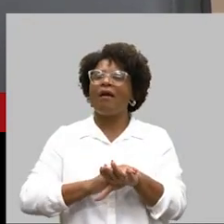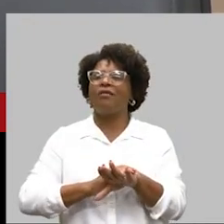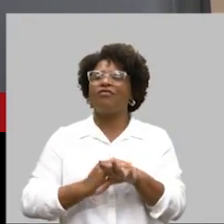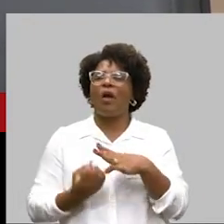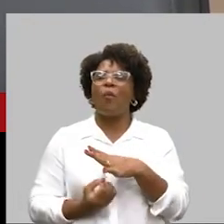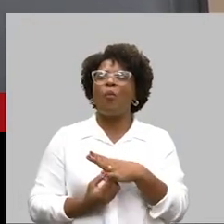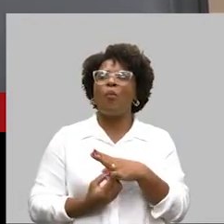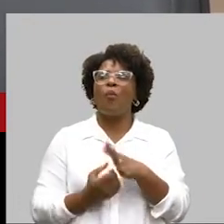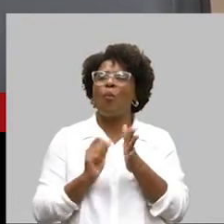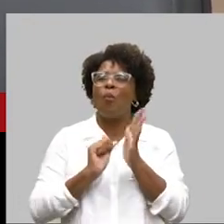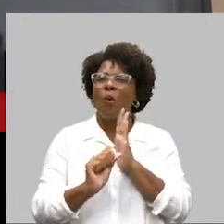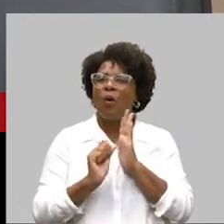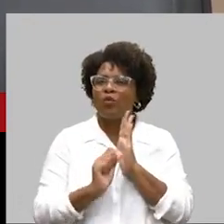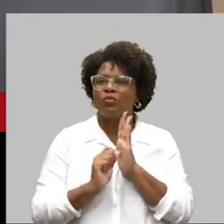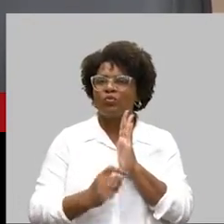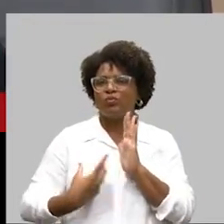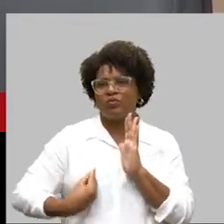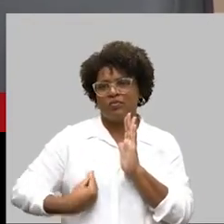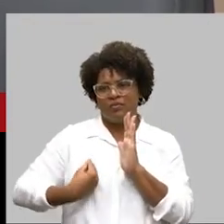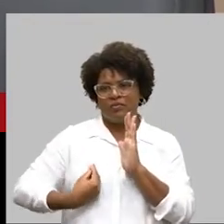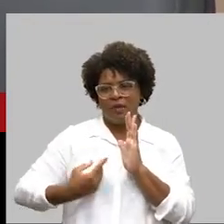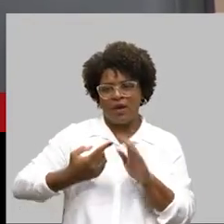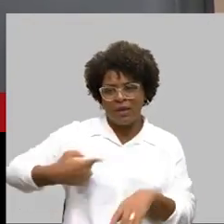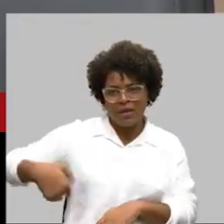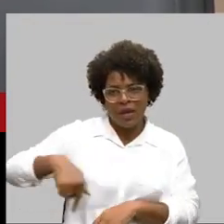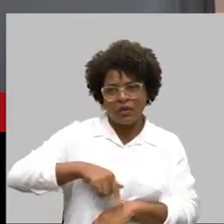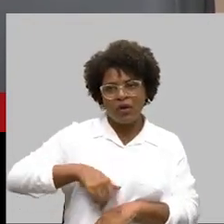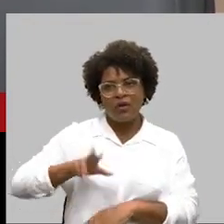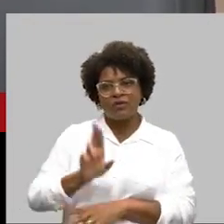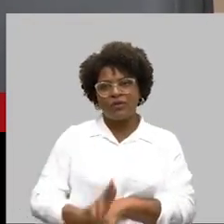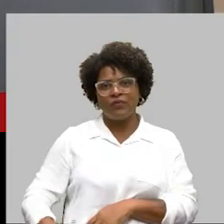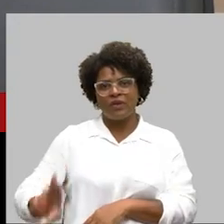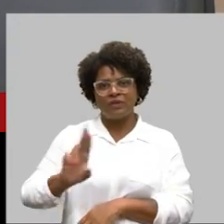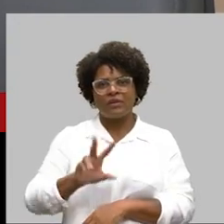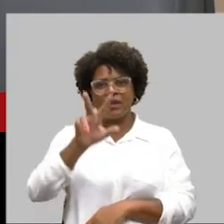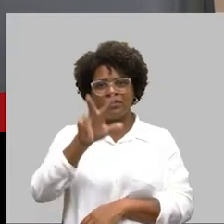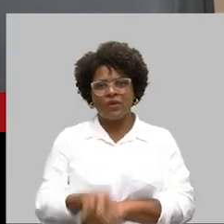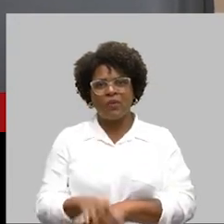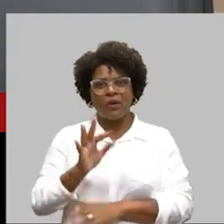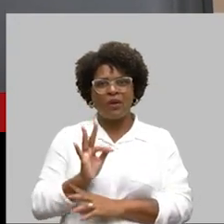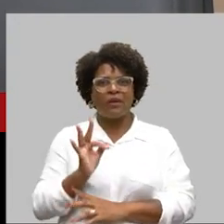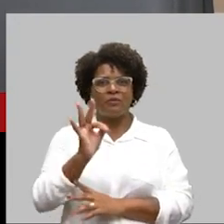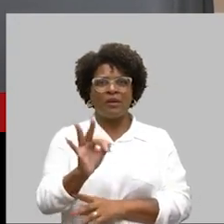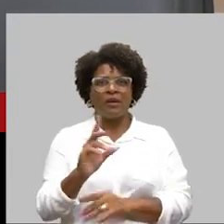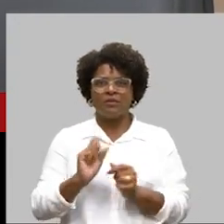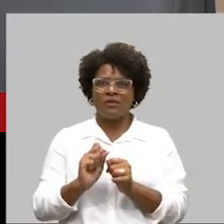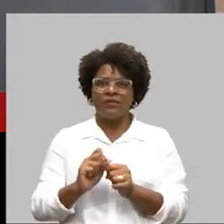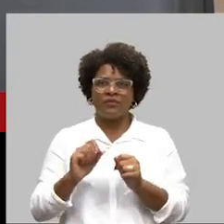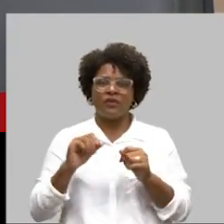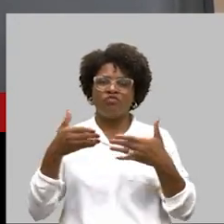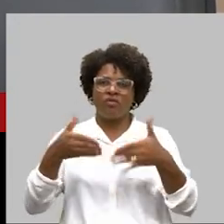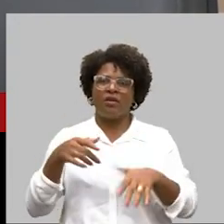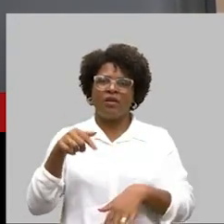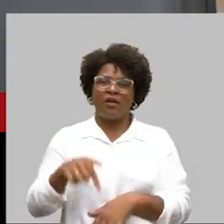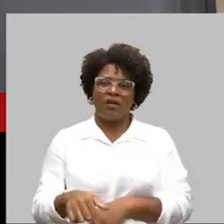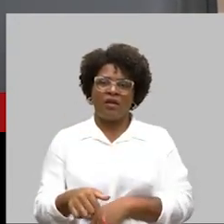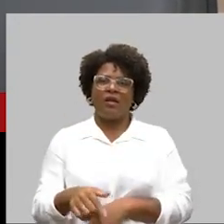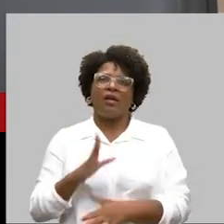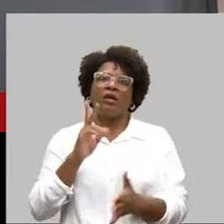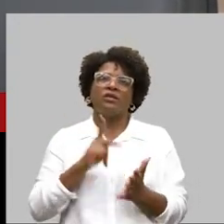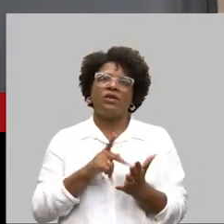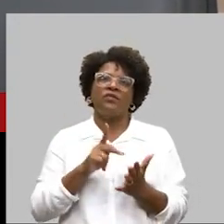nossa universidade assim como a esperança que os move até aqui seja realmente